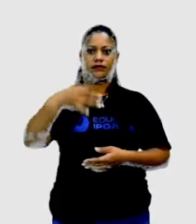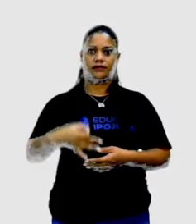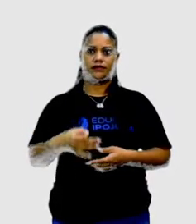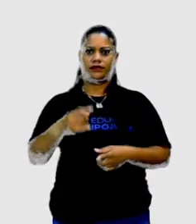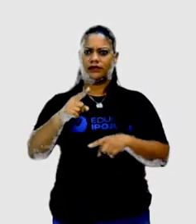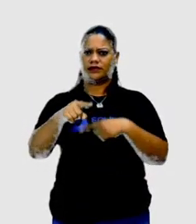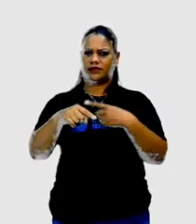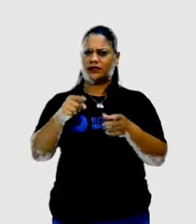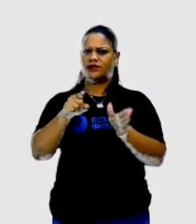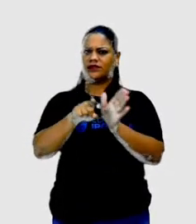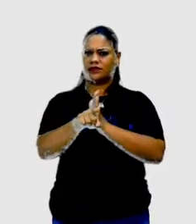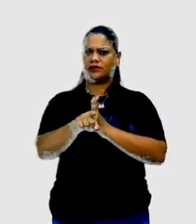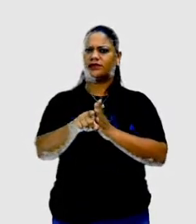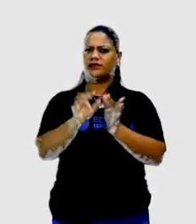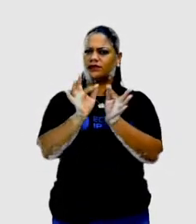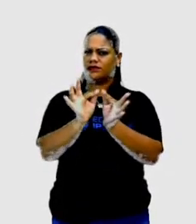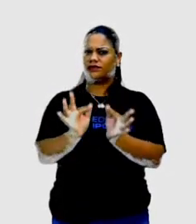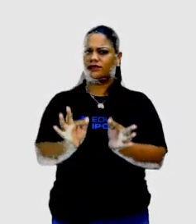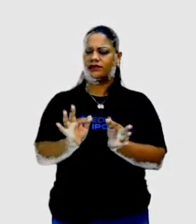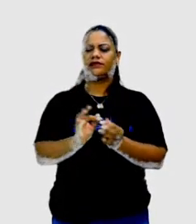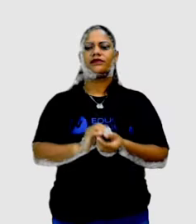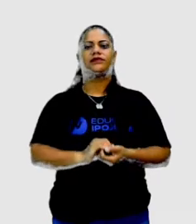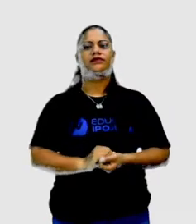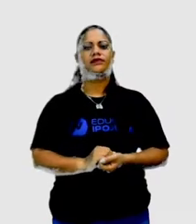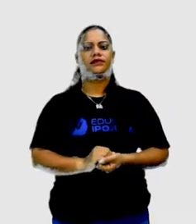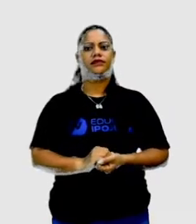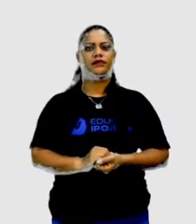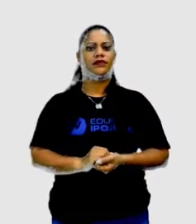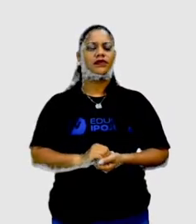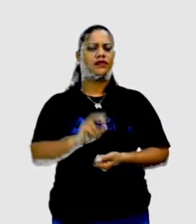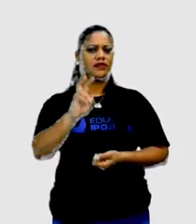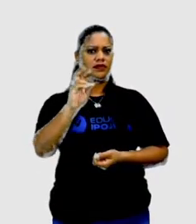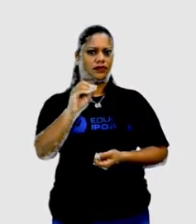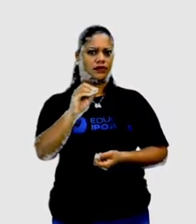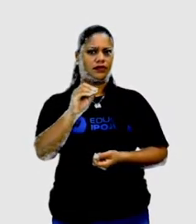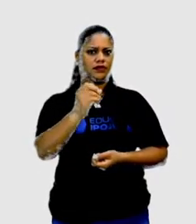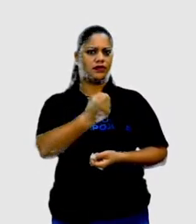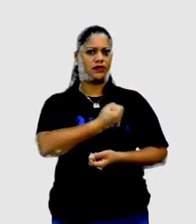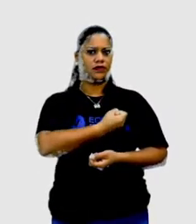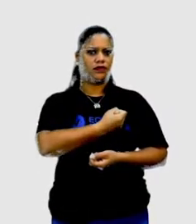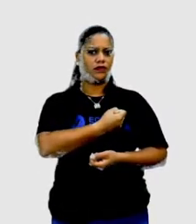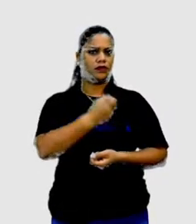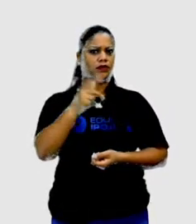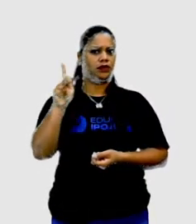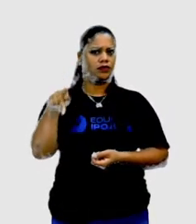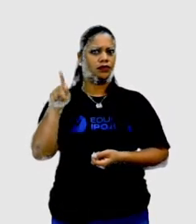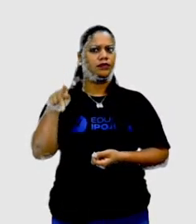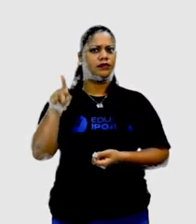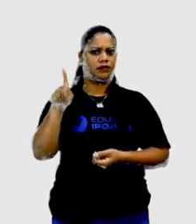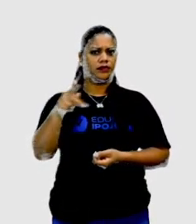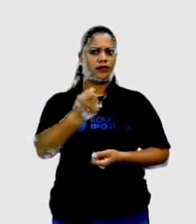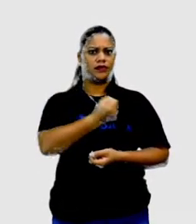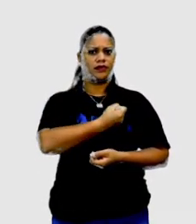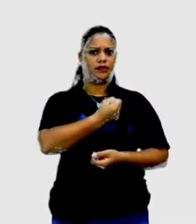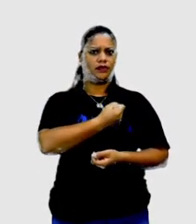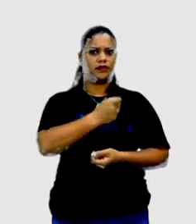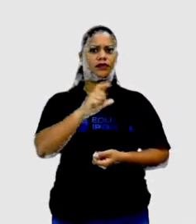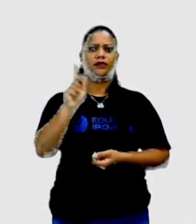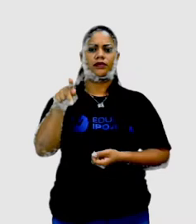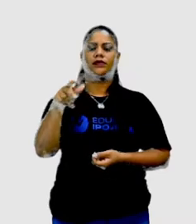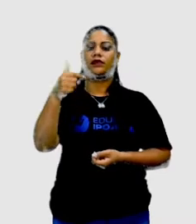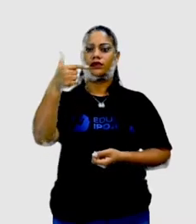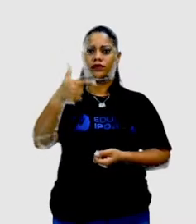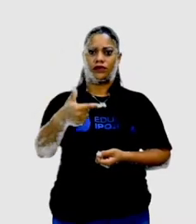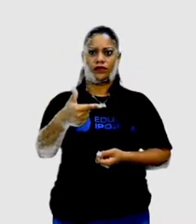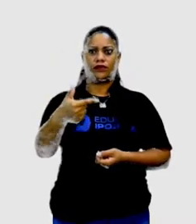fazer uma pergunta bem simples. Olha, 50 é um número par. São aqueles números que terminam em